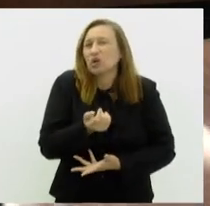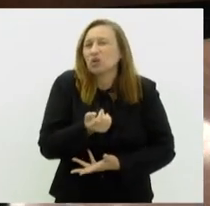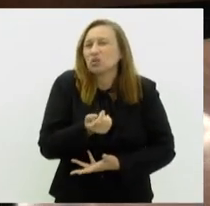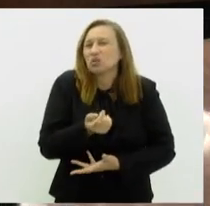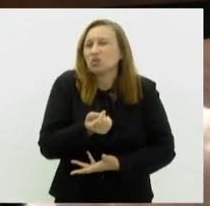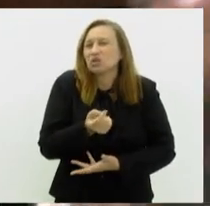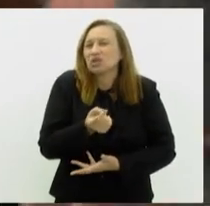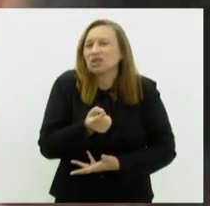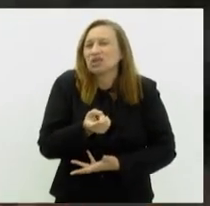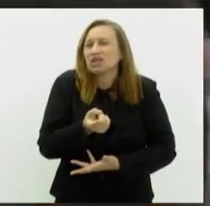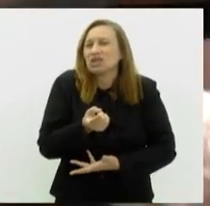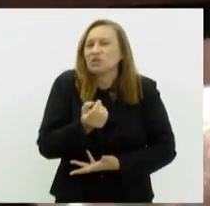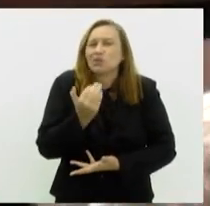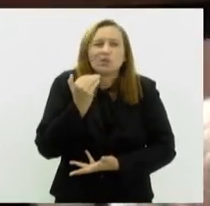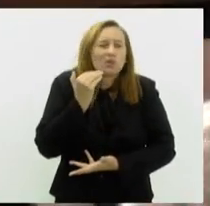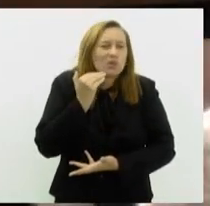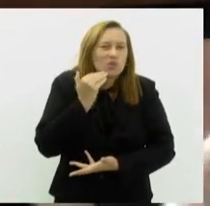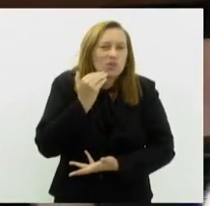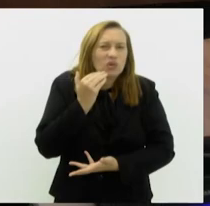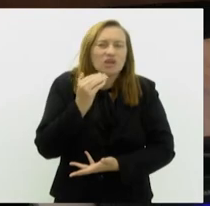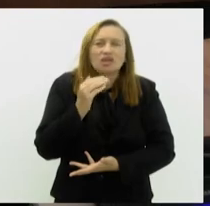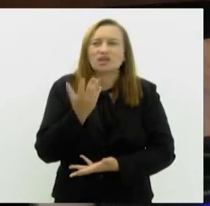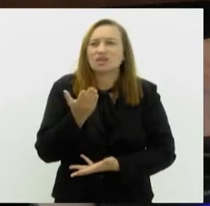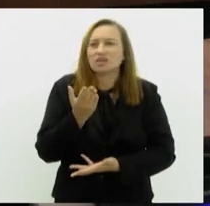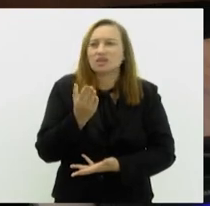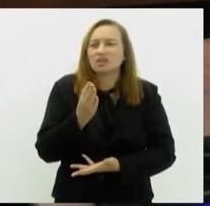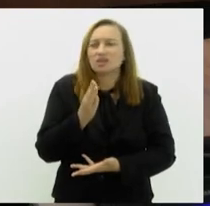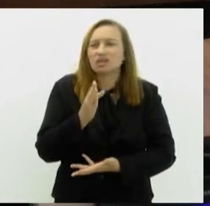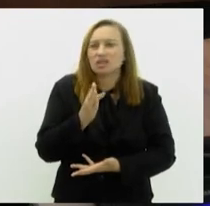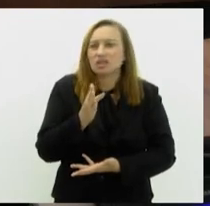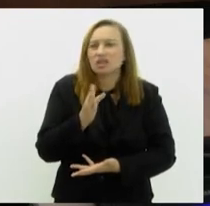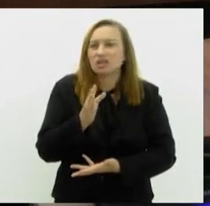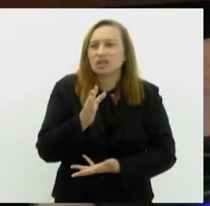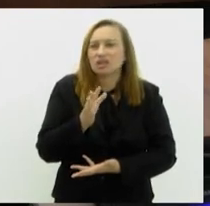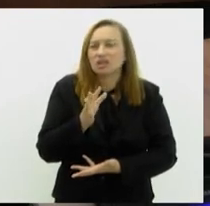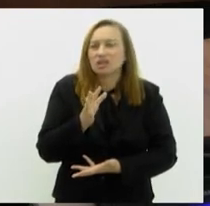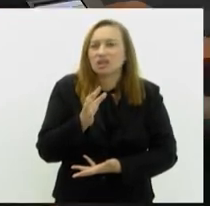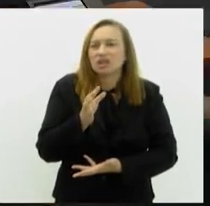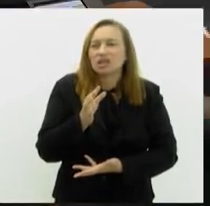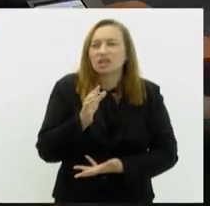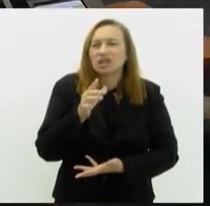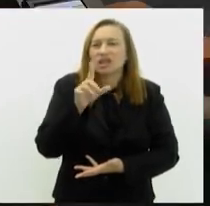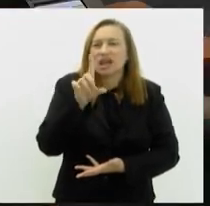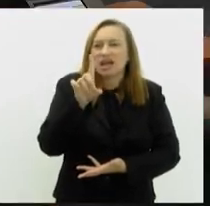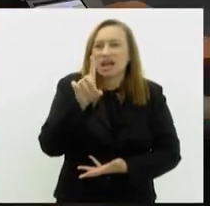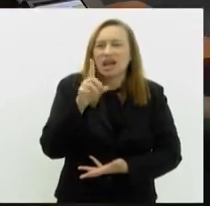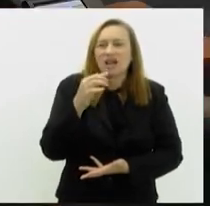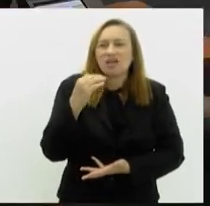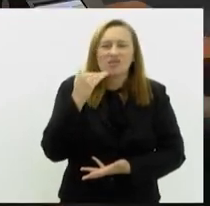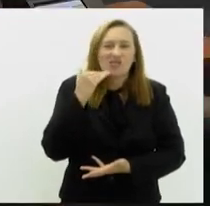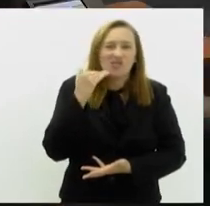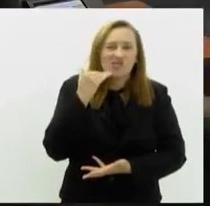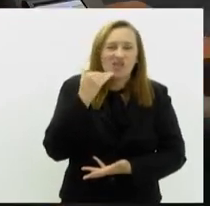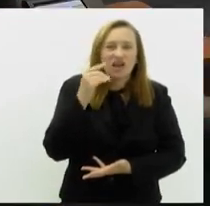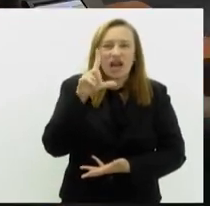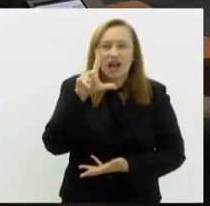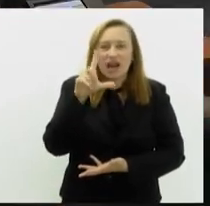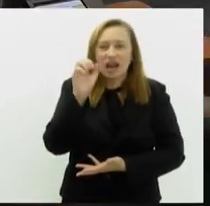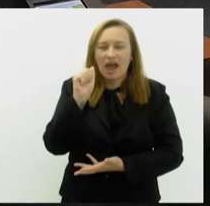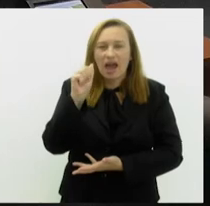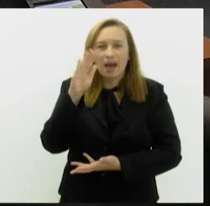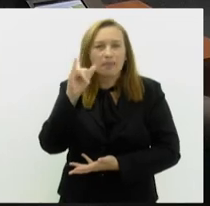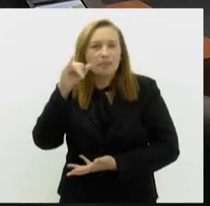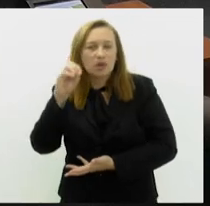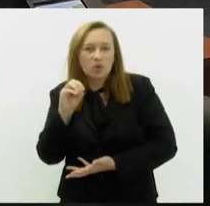de deficiências de má formação, né, congênita, de fissura lábio-palatal, seja